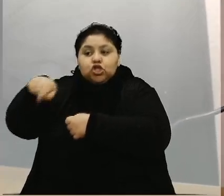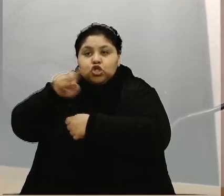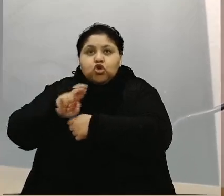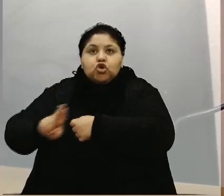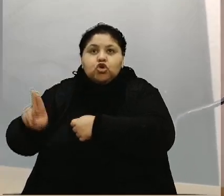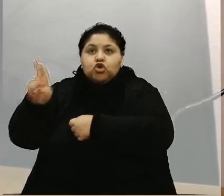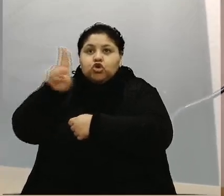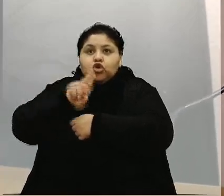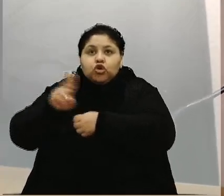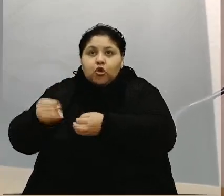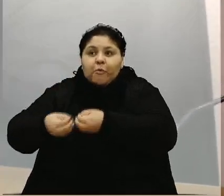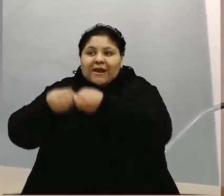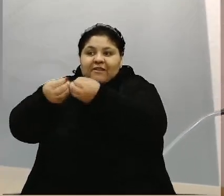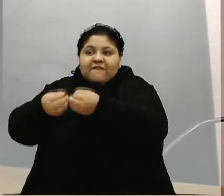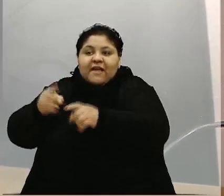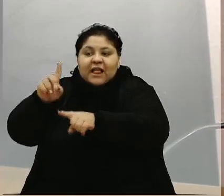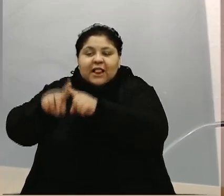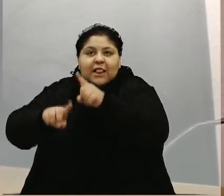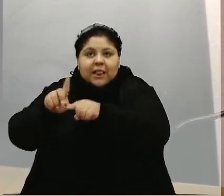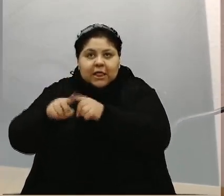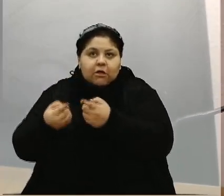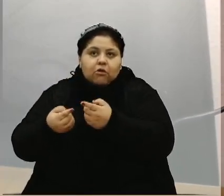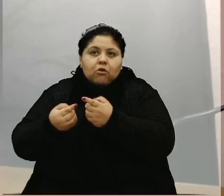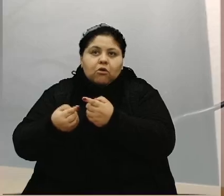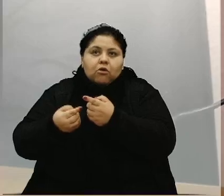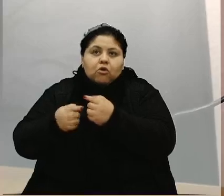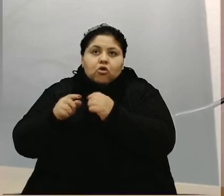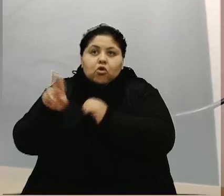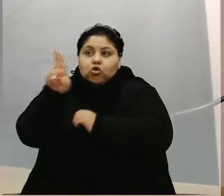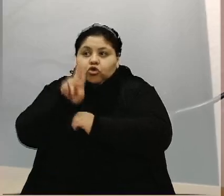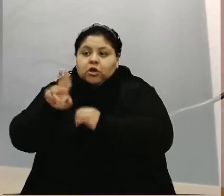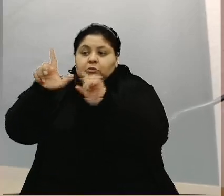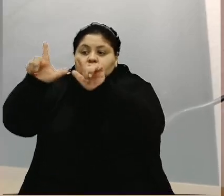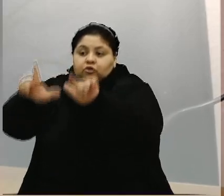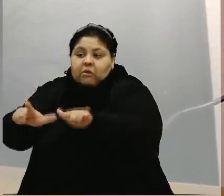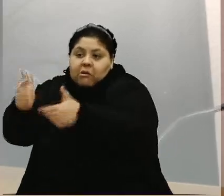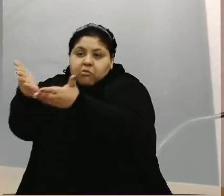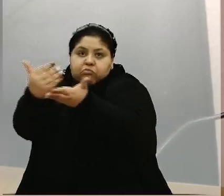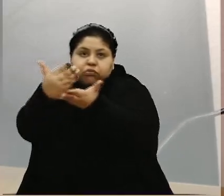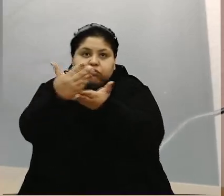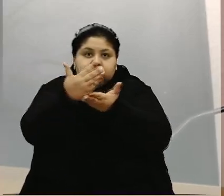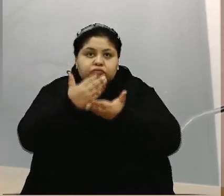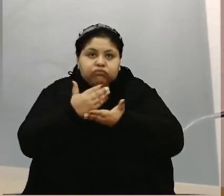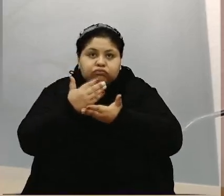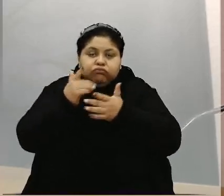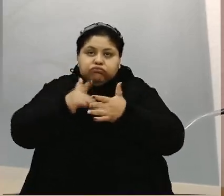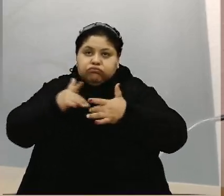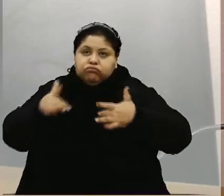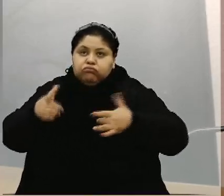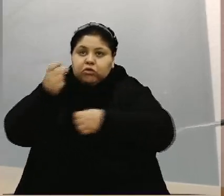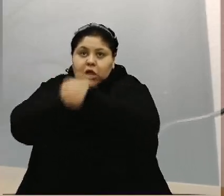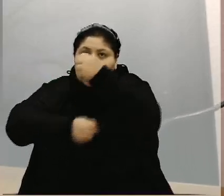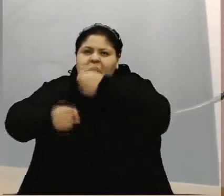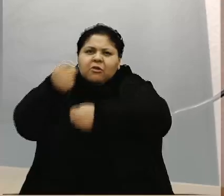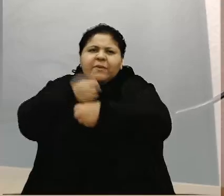os móveis, as doações, usamos a igreja como ponto de arrecadação, né, e assistimos ali também. O ano passado tivemos